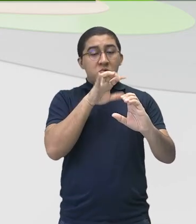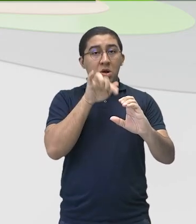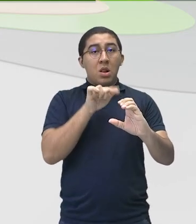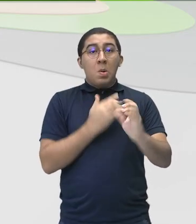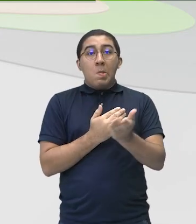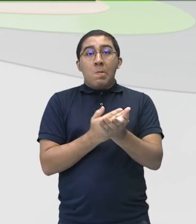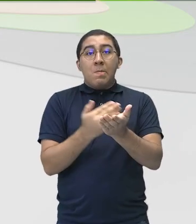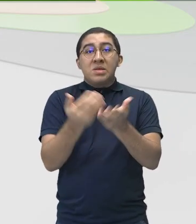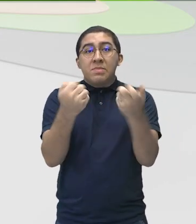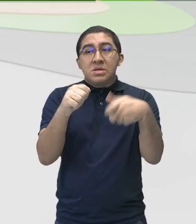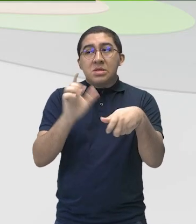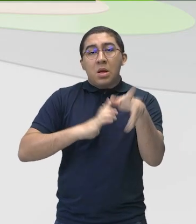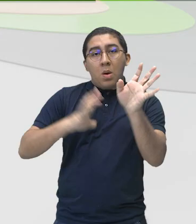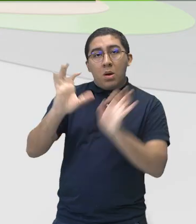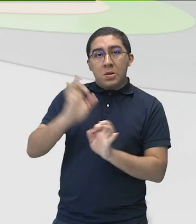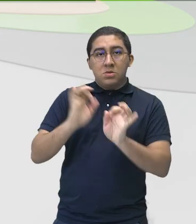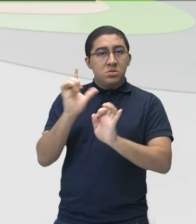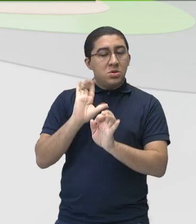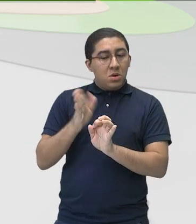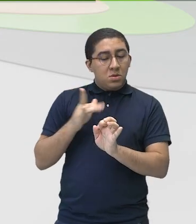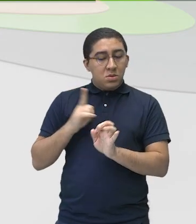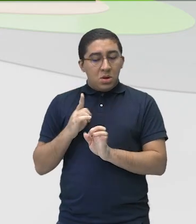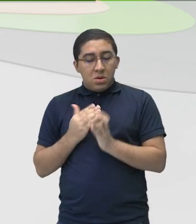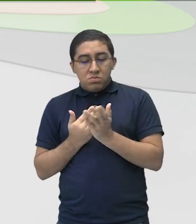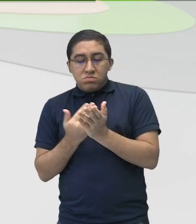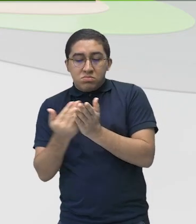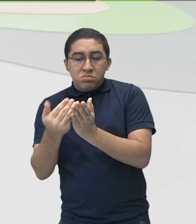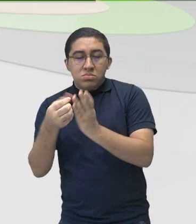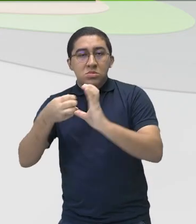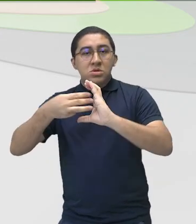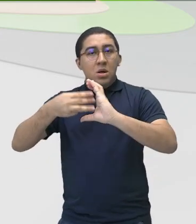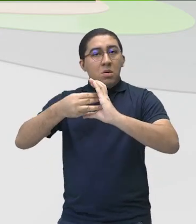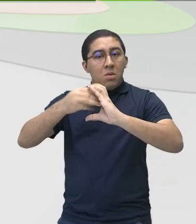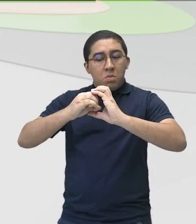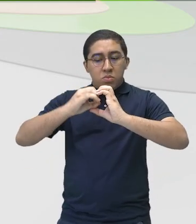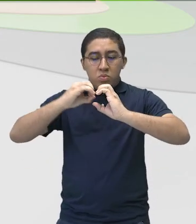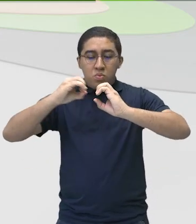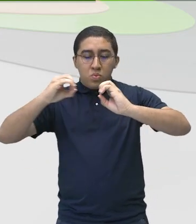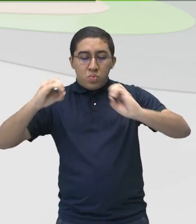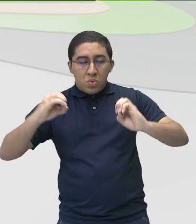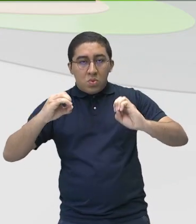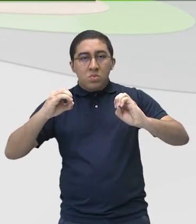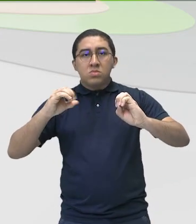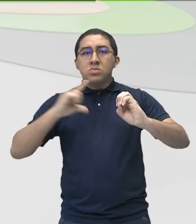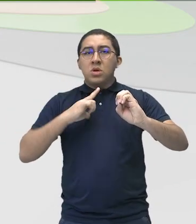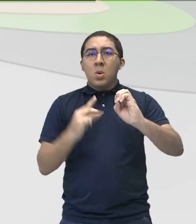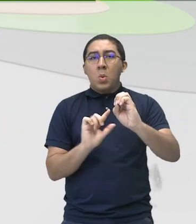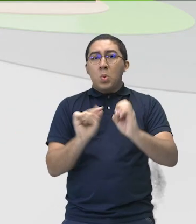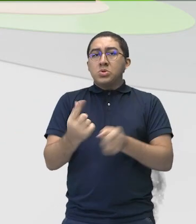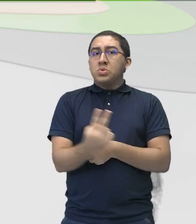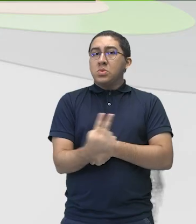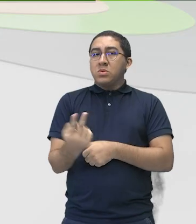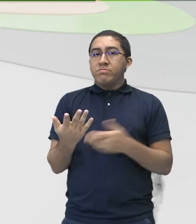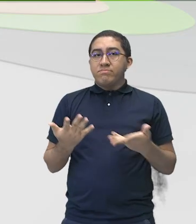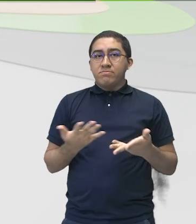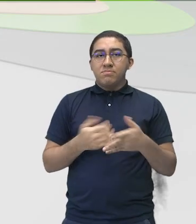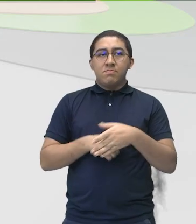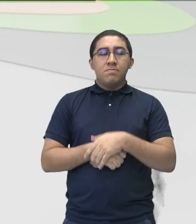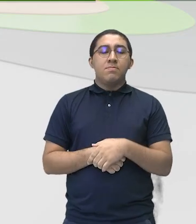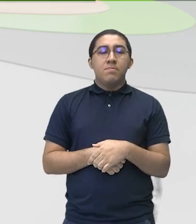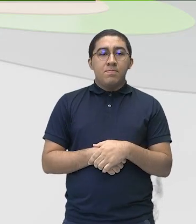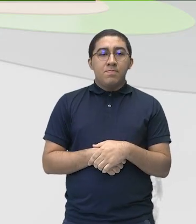a preparação para começar esse processo de divisão celular e assim, a partir dela, originar outras duas